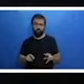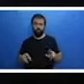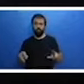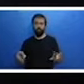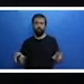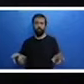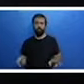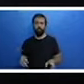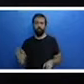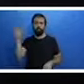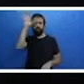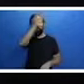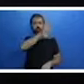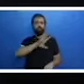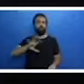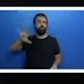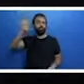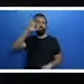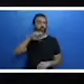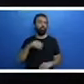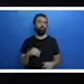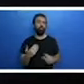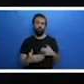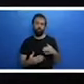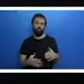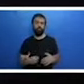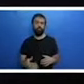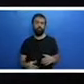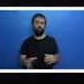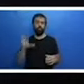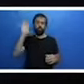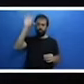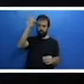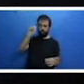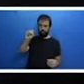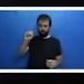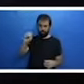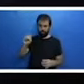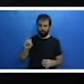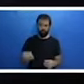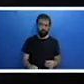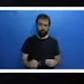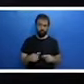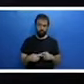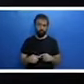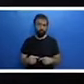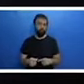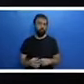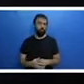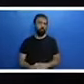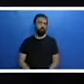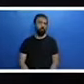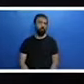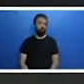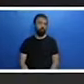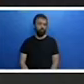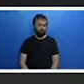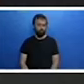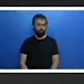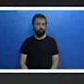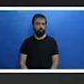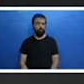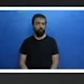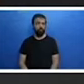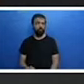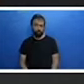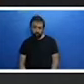movimento diferente no ar e depois pegar esse objeto sem deixar ele cair no chão então toda vez que a gente for fazer um